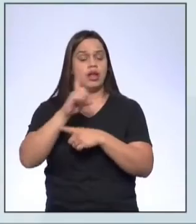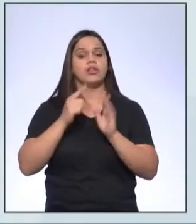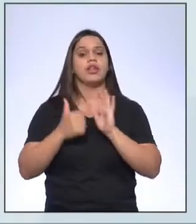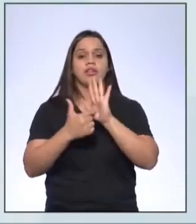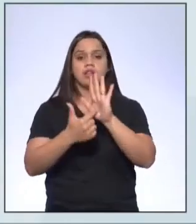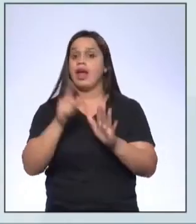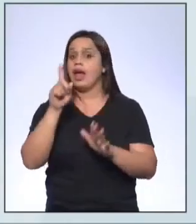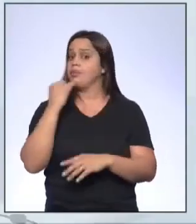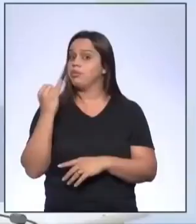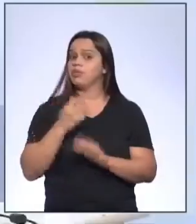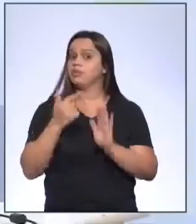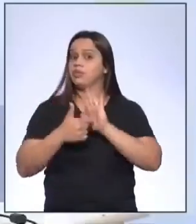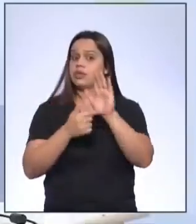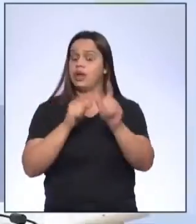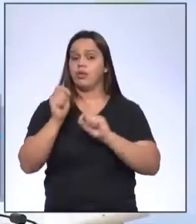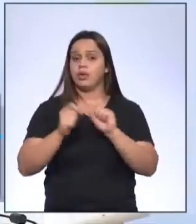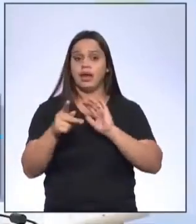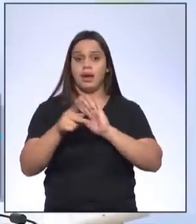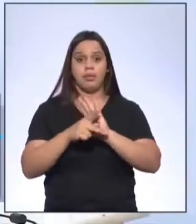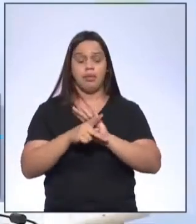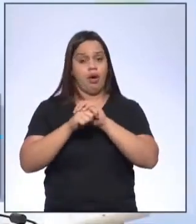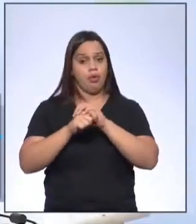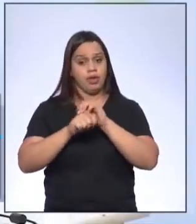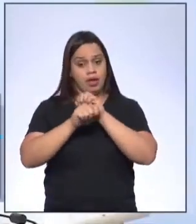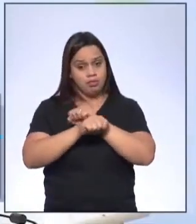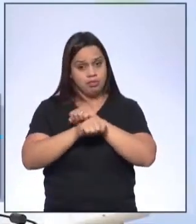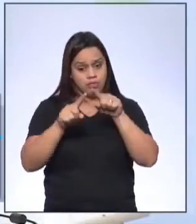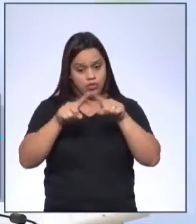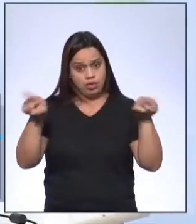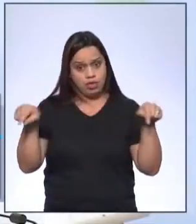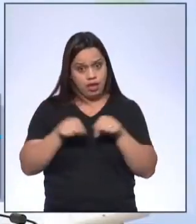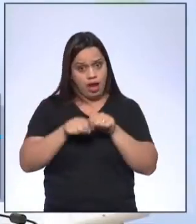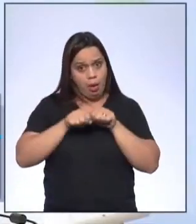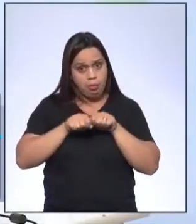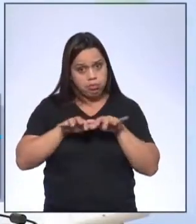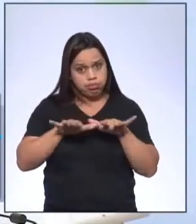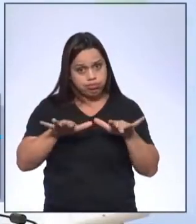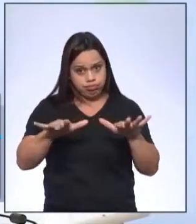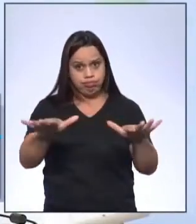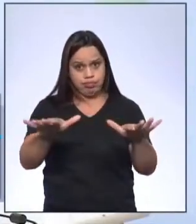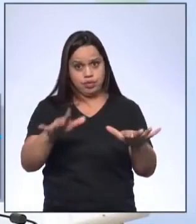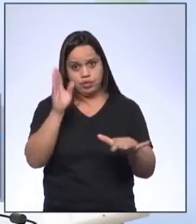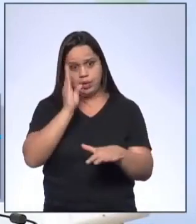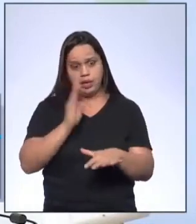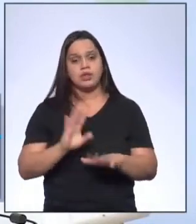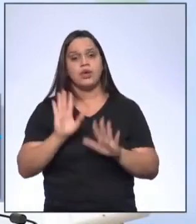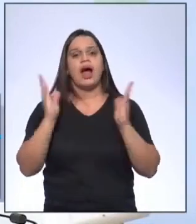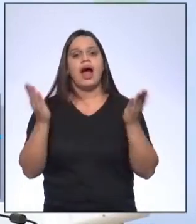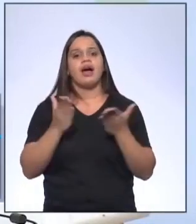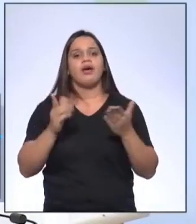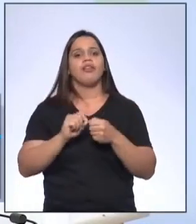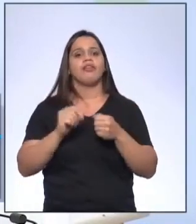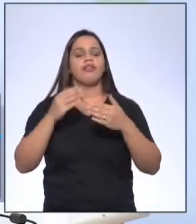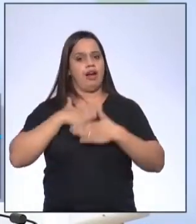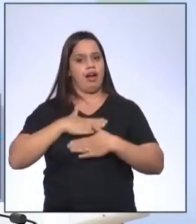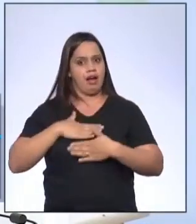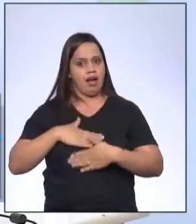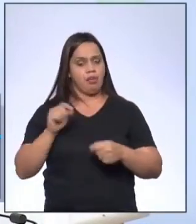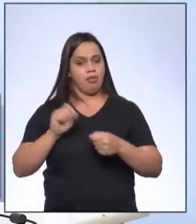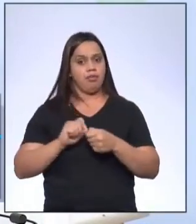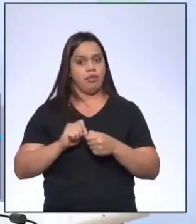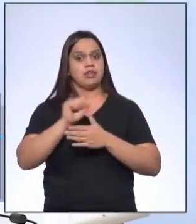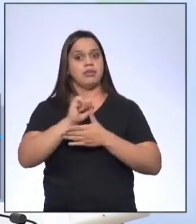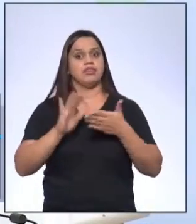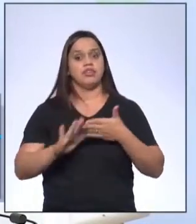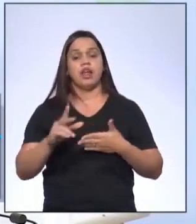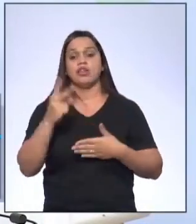retratar, assim como, né, uma fase de expansão territorial do Brasil nessa época. Vamos dar uma relaxada e vamos fazer uma atividade aí com 2